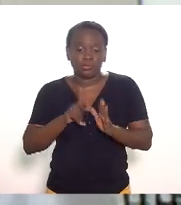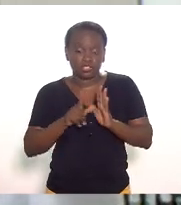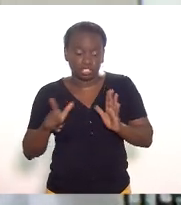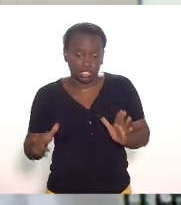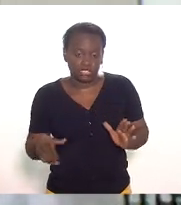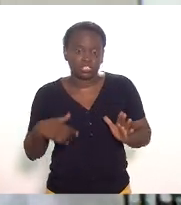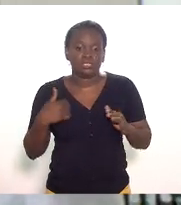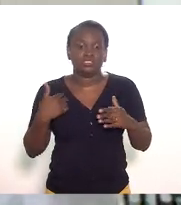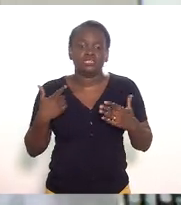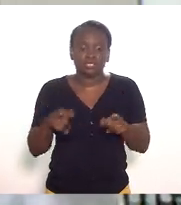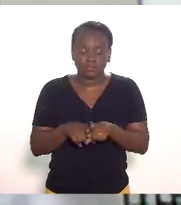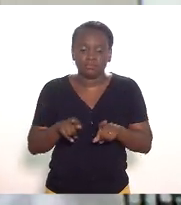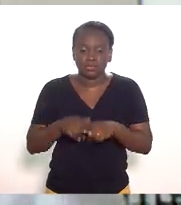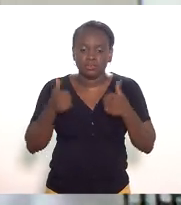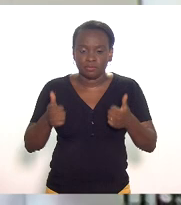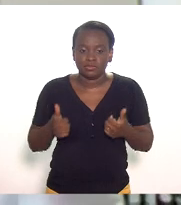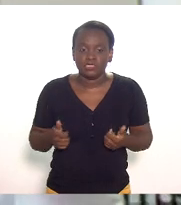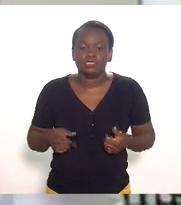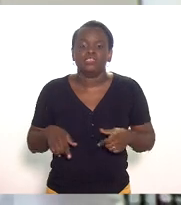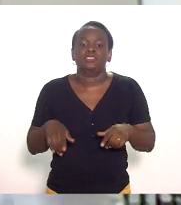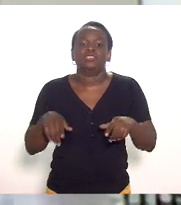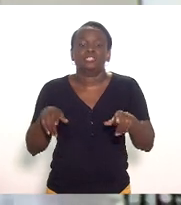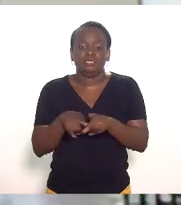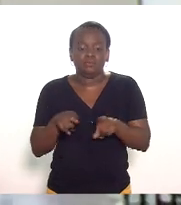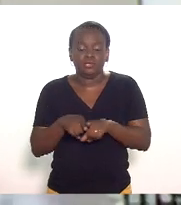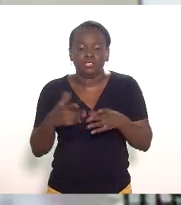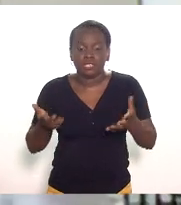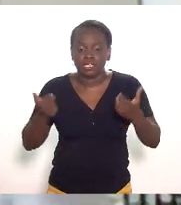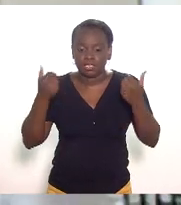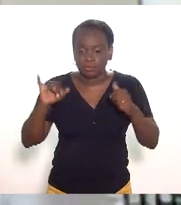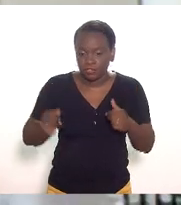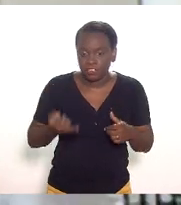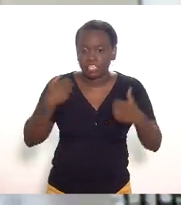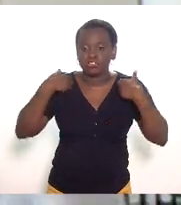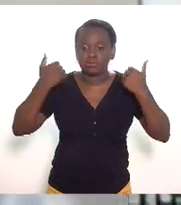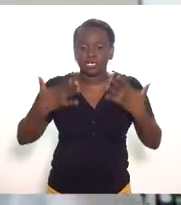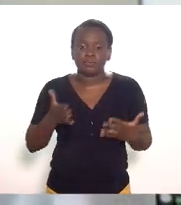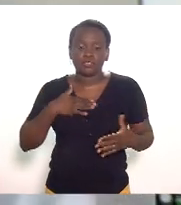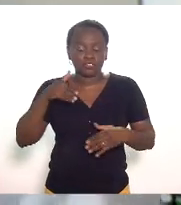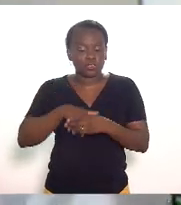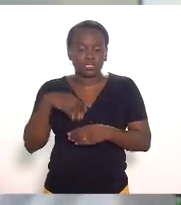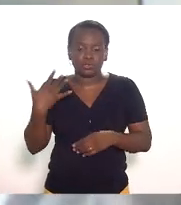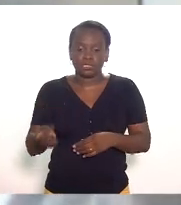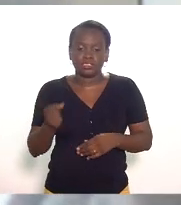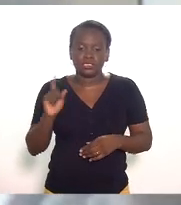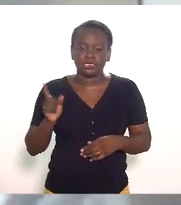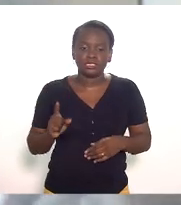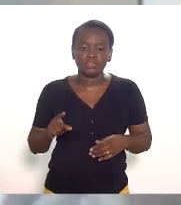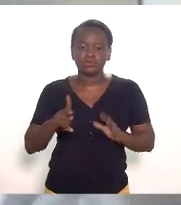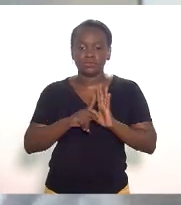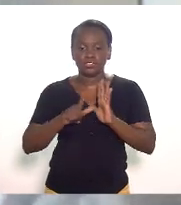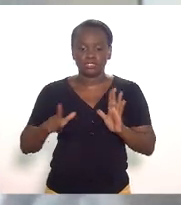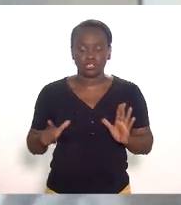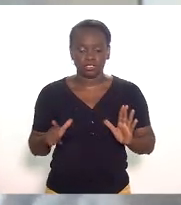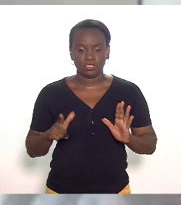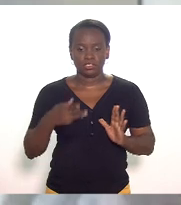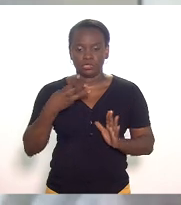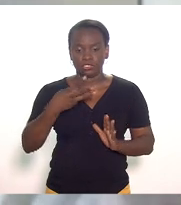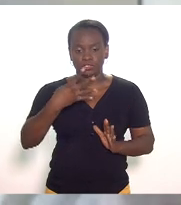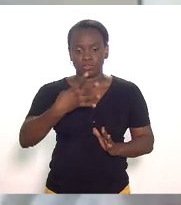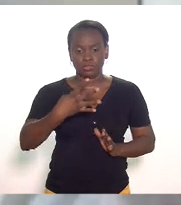é muito positivo. E quero aproveitar também para declarar meu voto contrário ao projeto